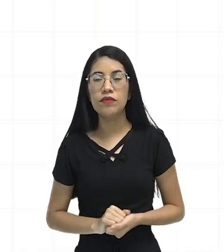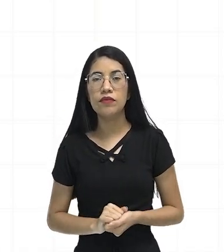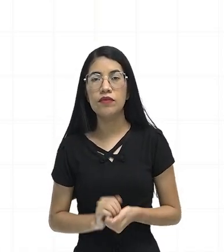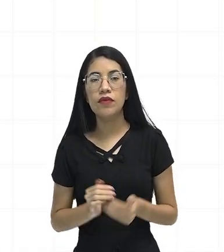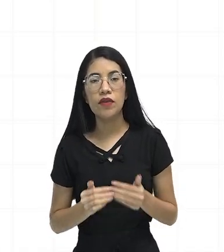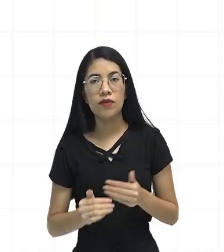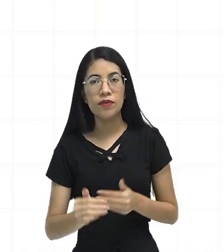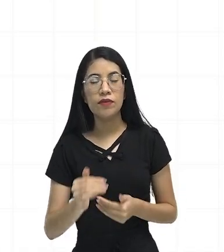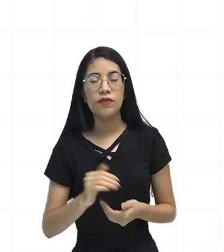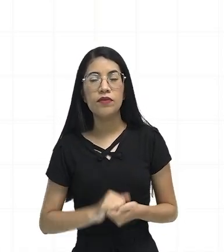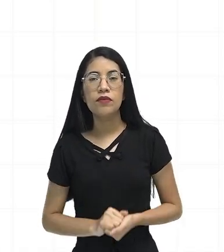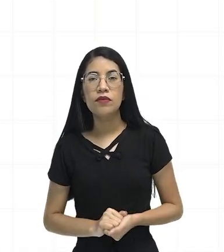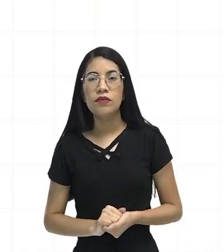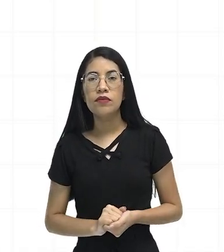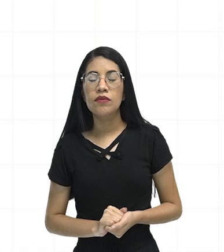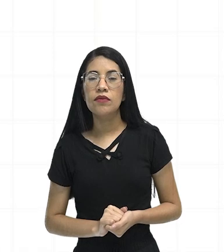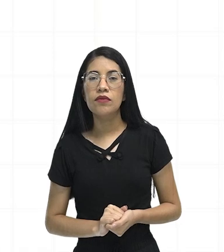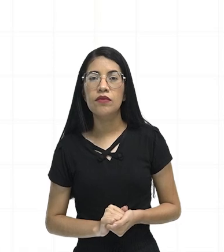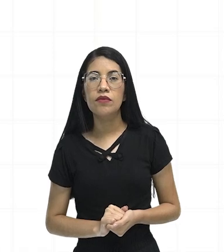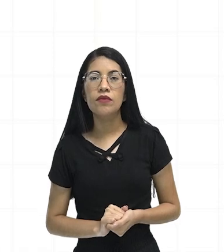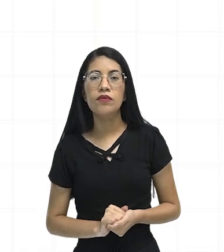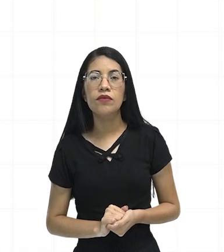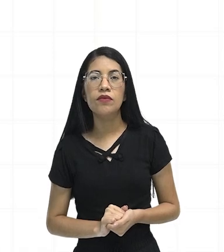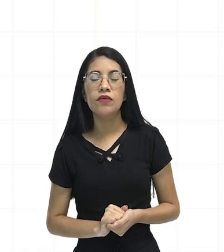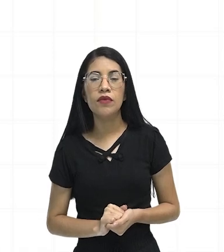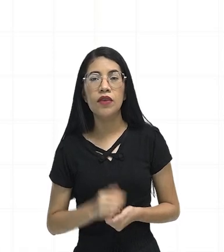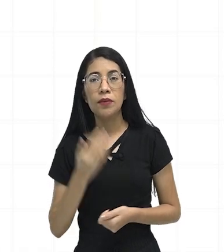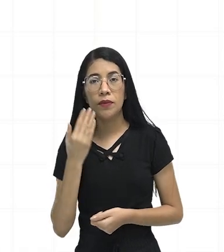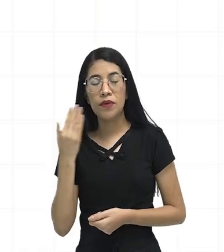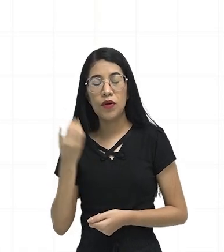Vamos seguindo. Escreva o número decimal